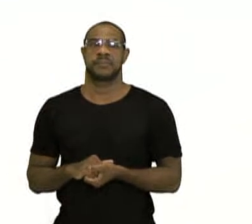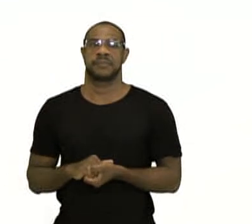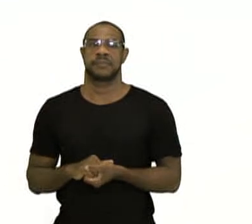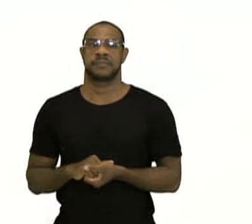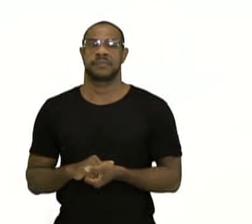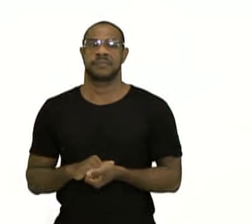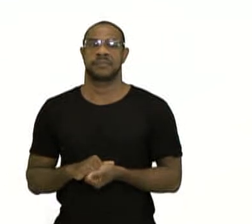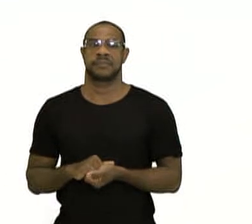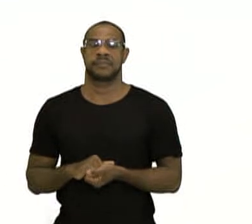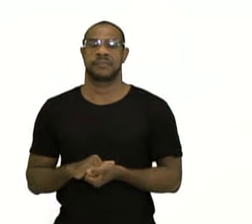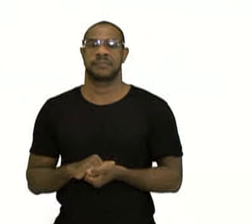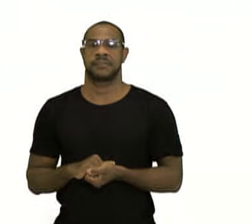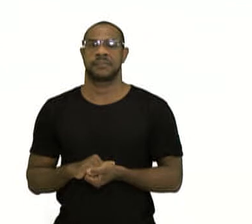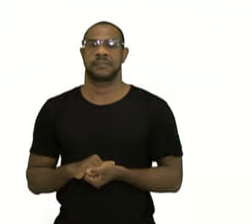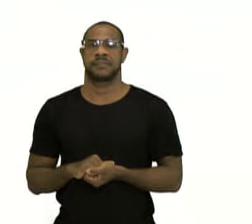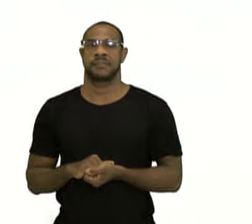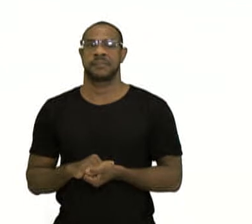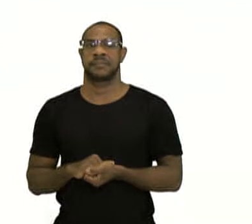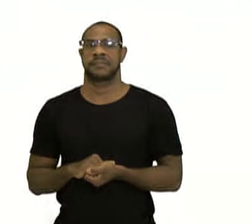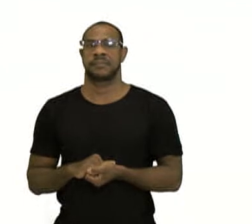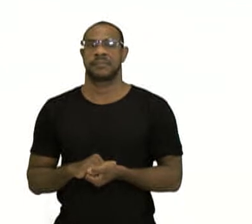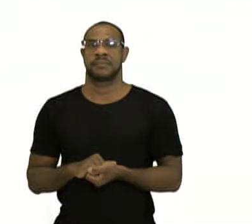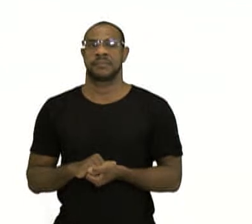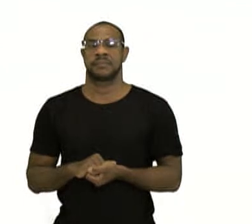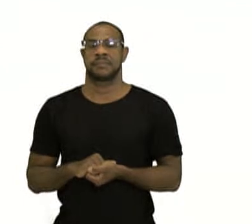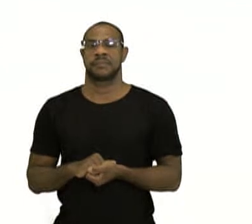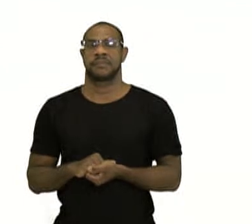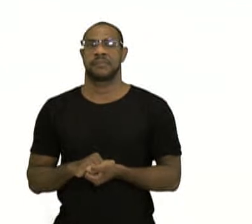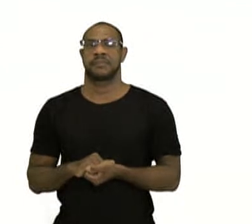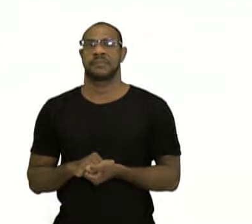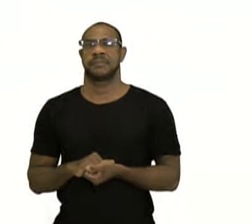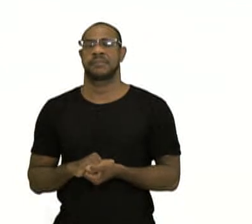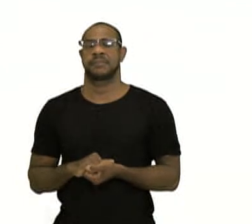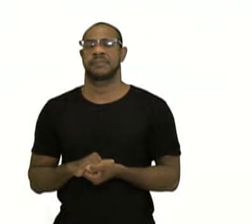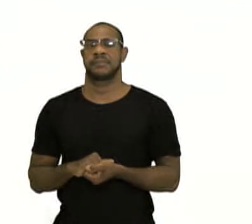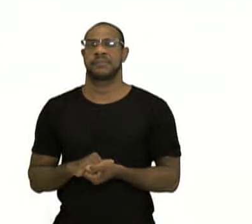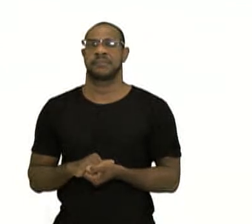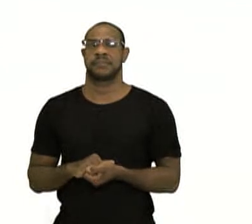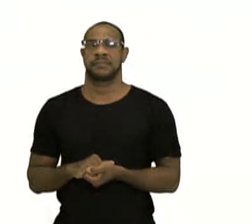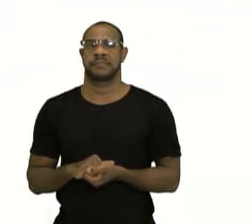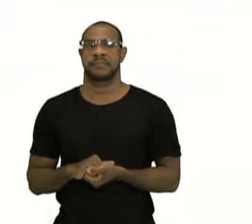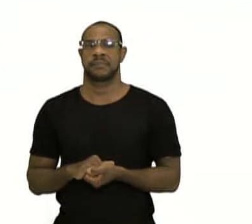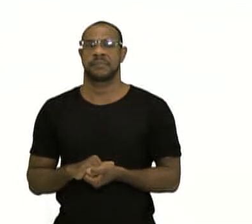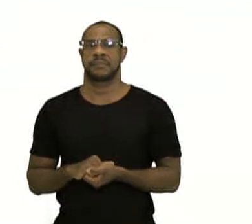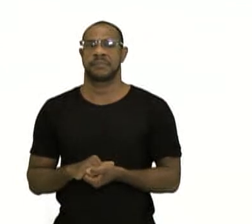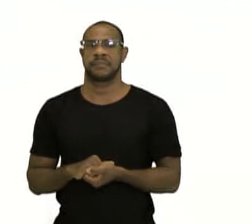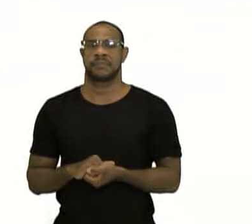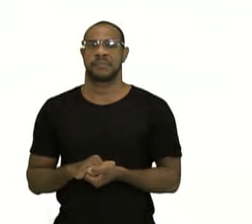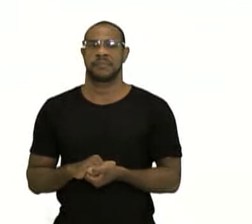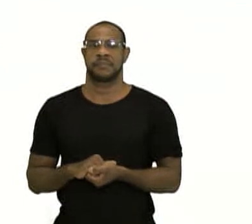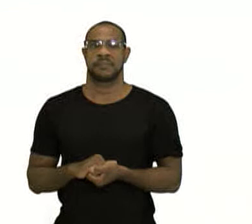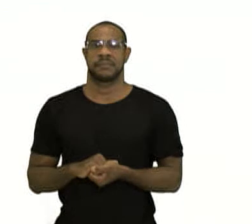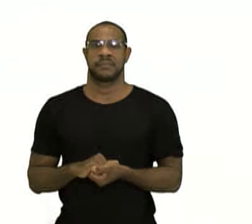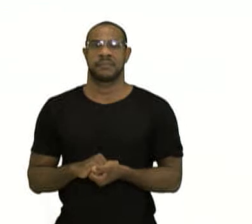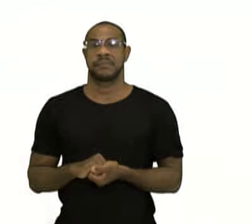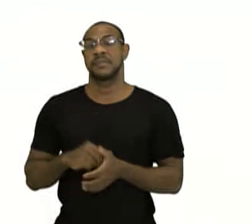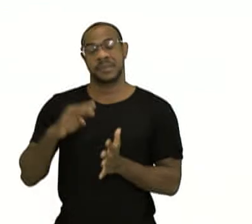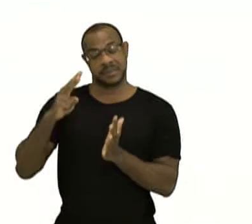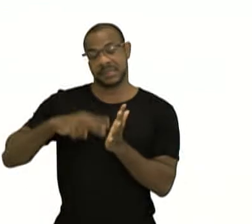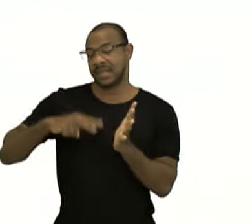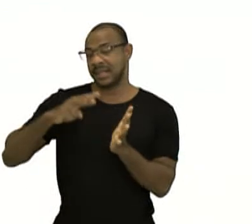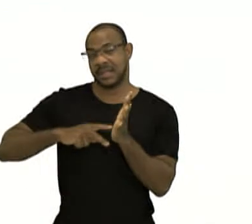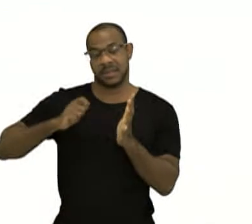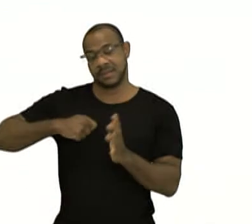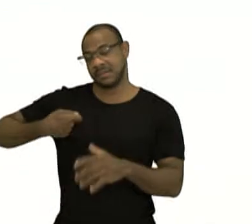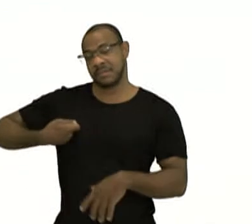nuevamente tu vida, o sea, si pudieras volver al pasado, ¿cambiarías algo? ¿Cómo vivirías? ¿Qué